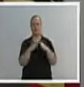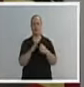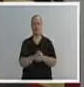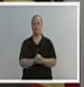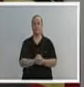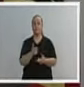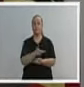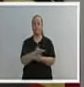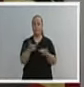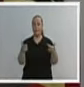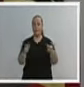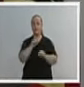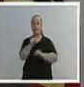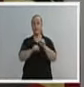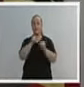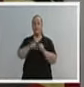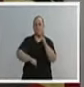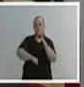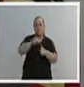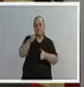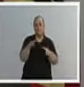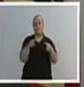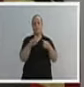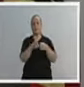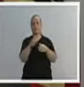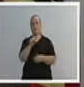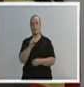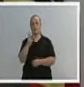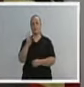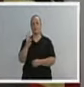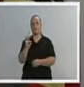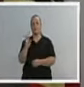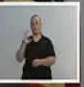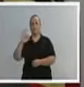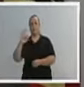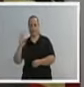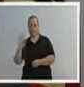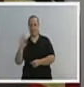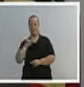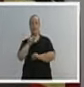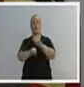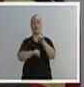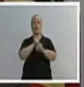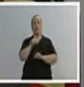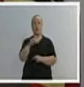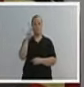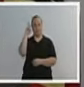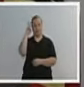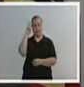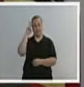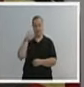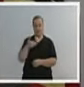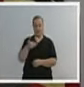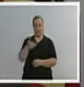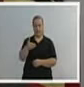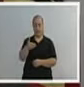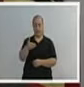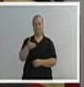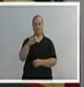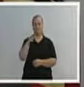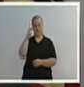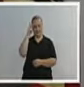maioria da primeira turma do STF, Supremo Tribunal Federal, firmou o entendimento nesta terça-feira, dia 29, portanto na última